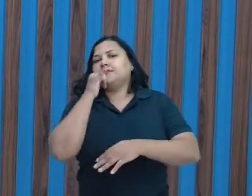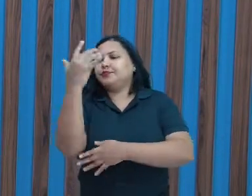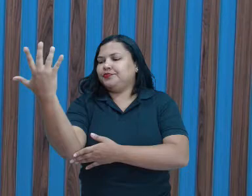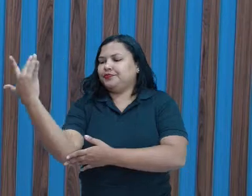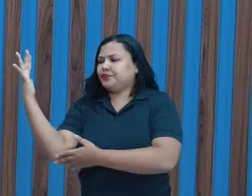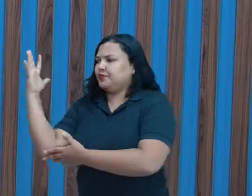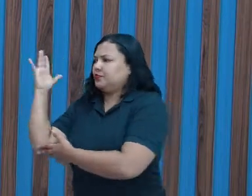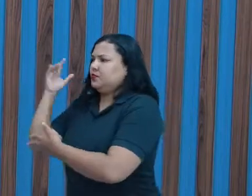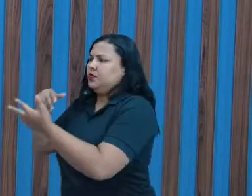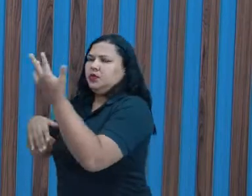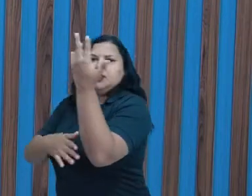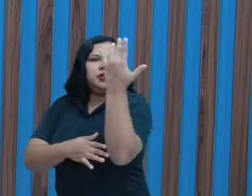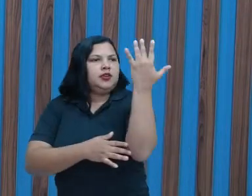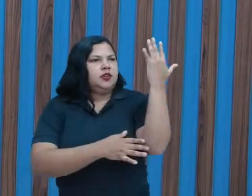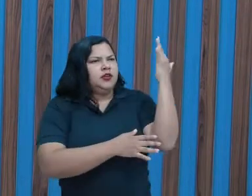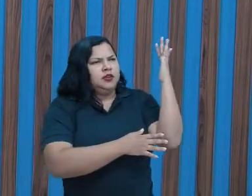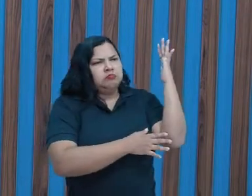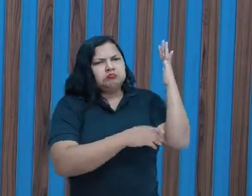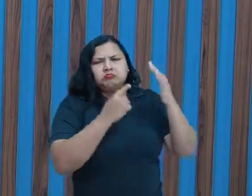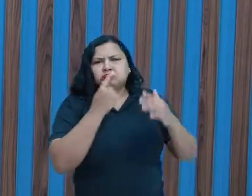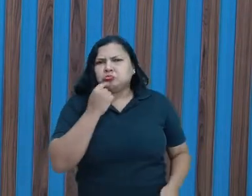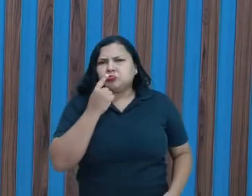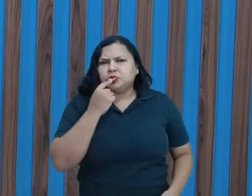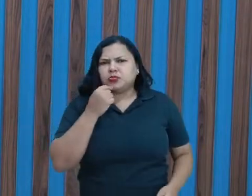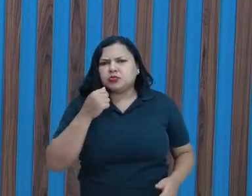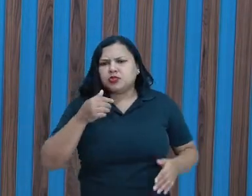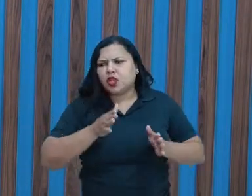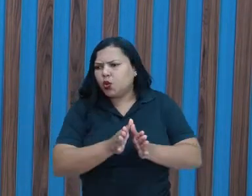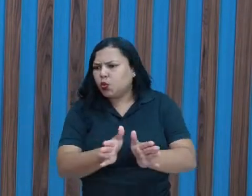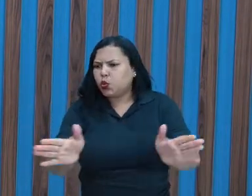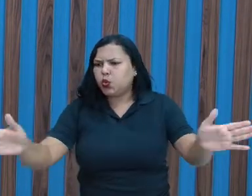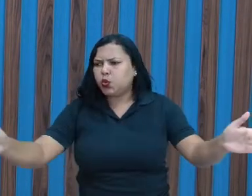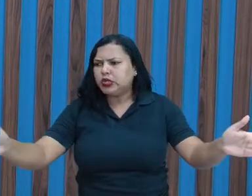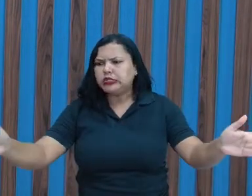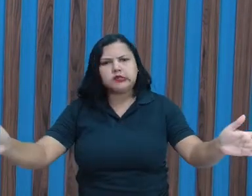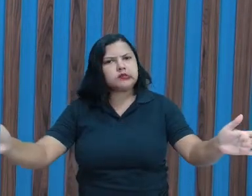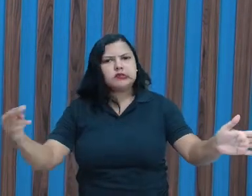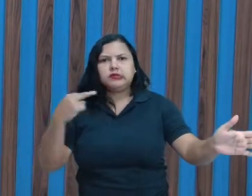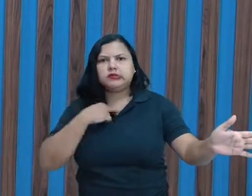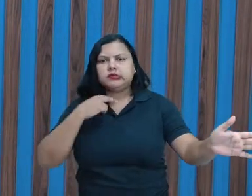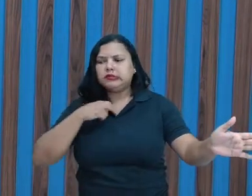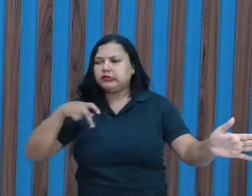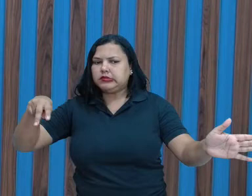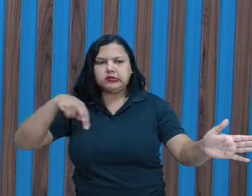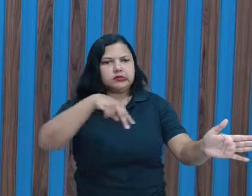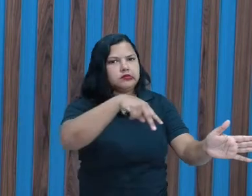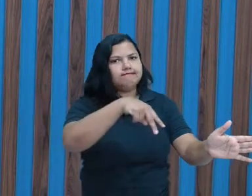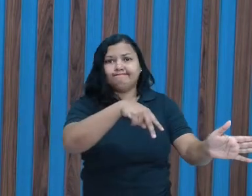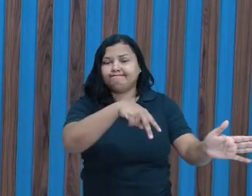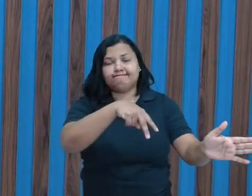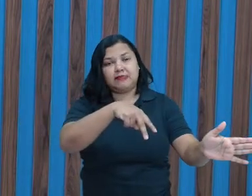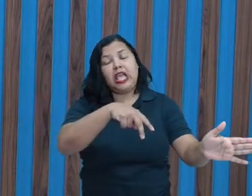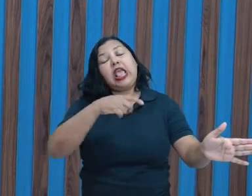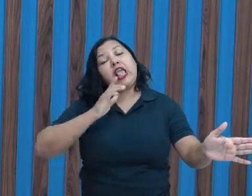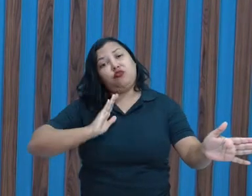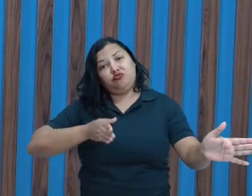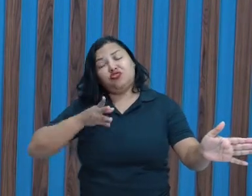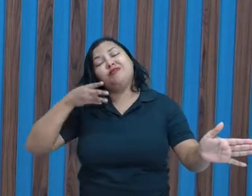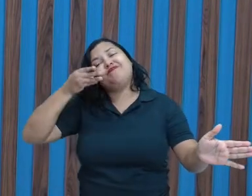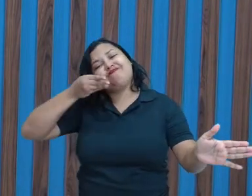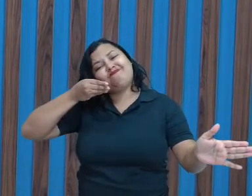amarela. Desculpa, eu não posso viajar por ambas. Por ser um viajante de longa data, né,